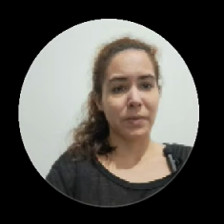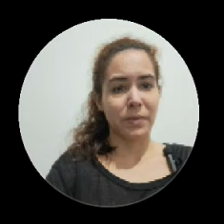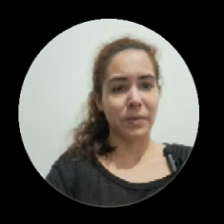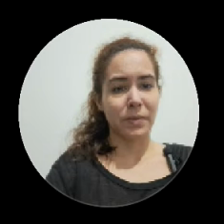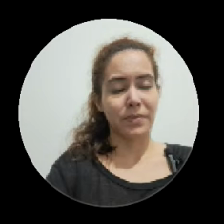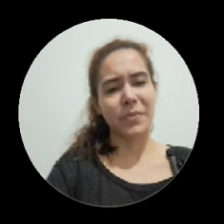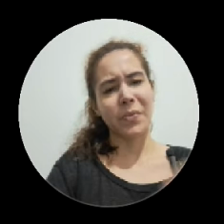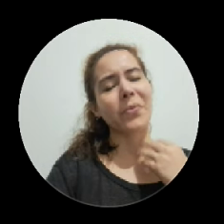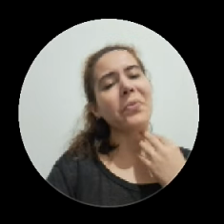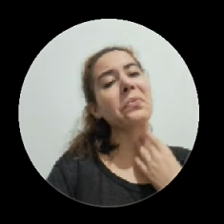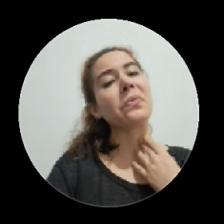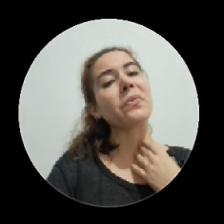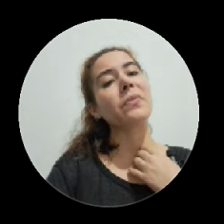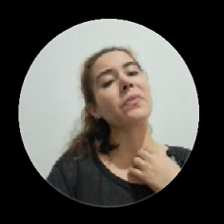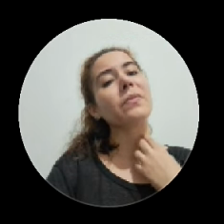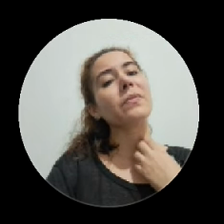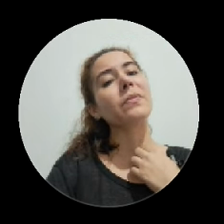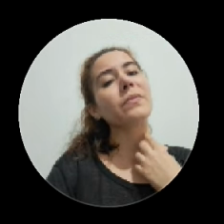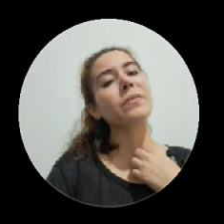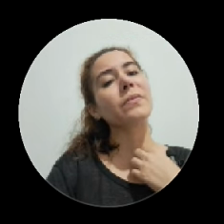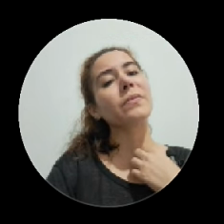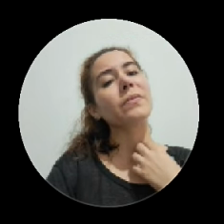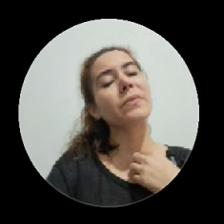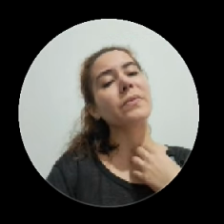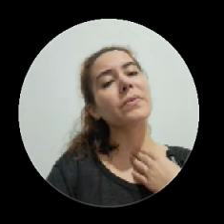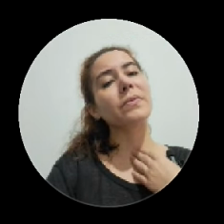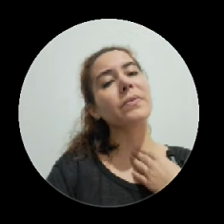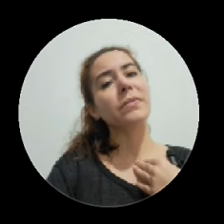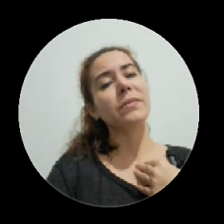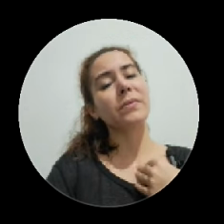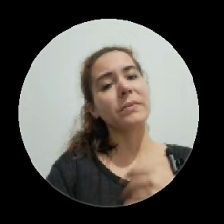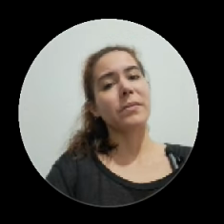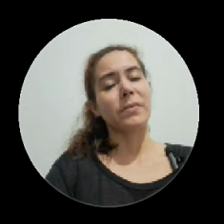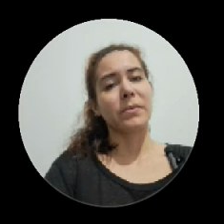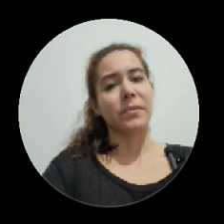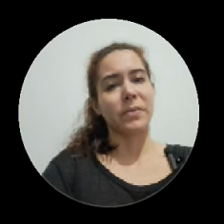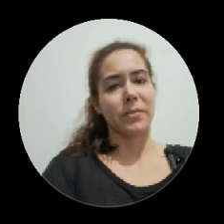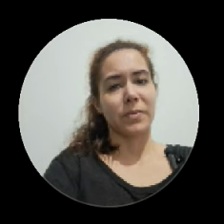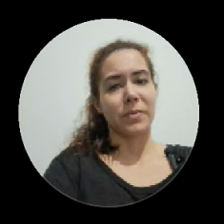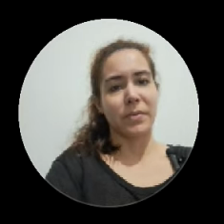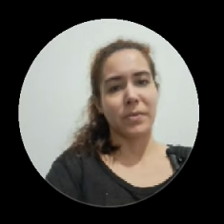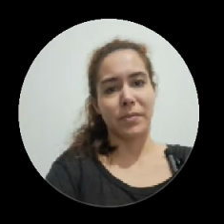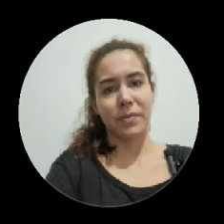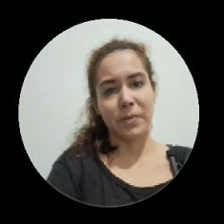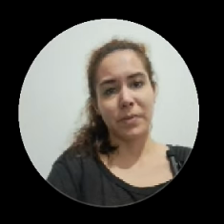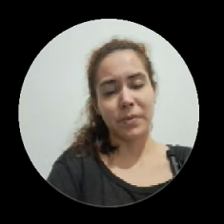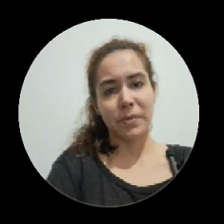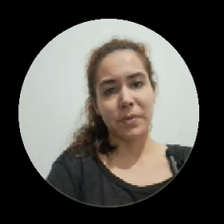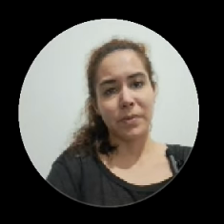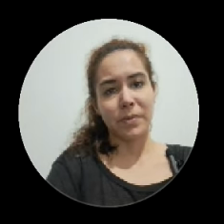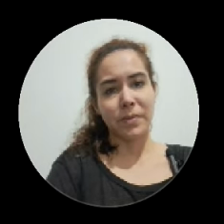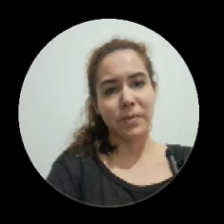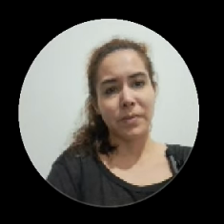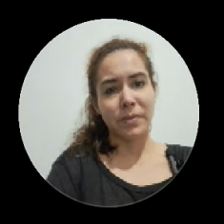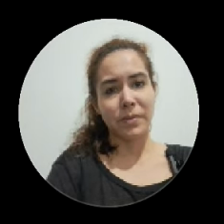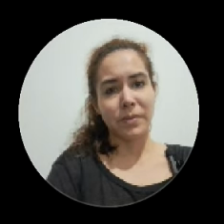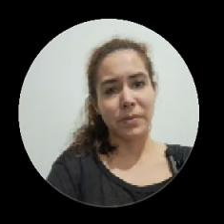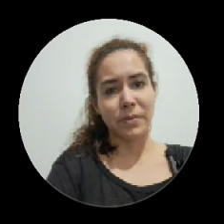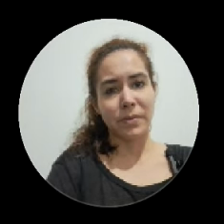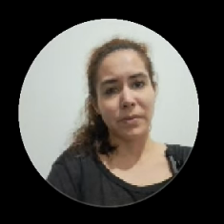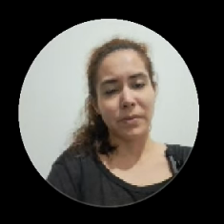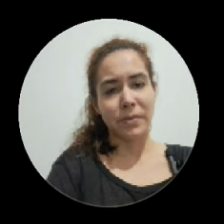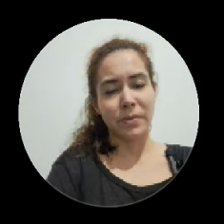Suíça, enfim. Aí o que, que a gente decidiu fazer? Bate e volta. É que eu não sei se é uma coisa minha, um ranço meu, tá? E aí, tudo bem, vocês fiquem à